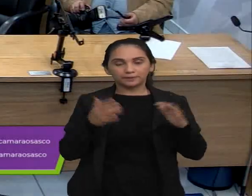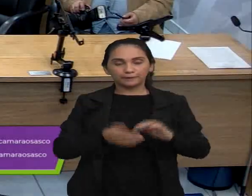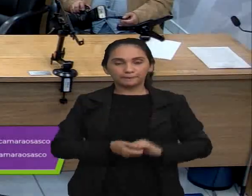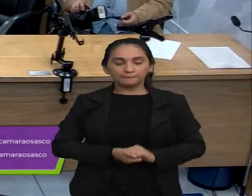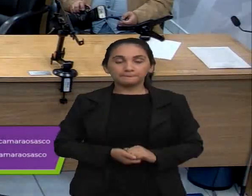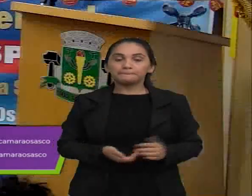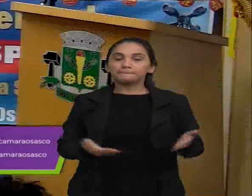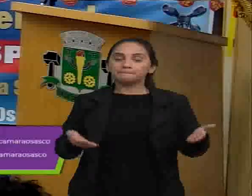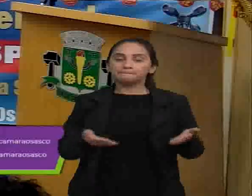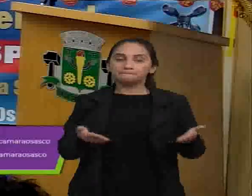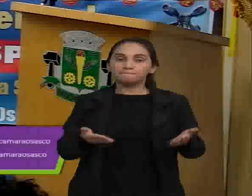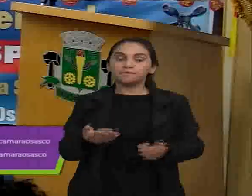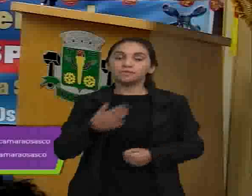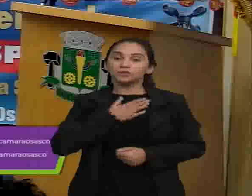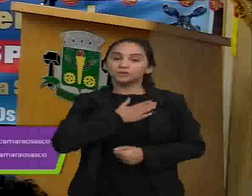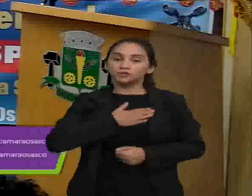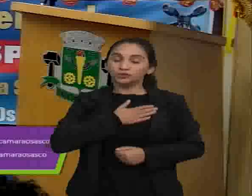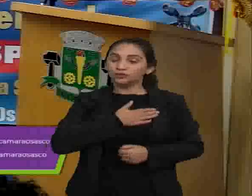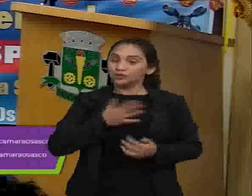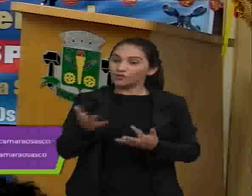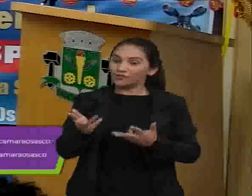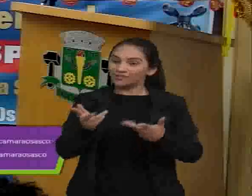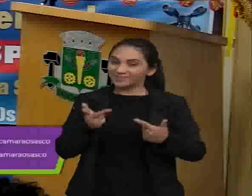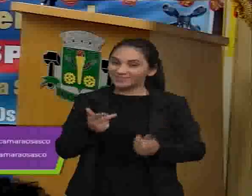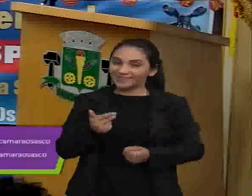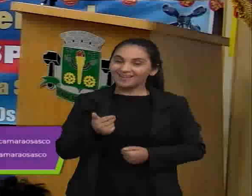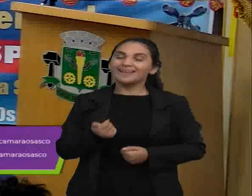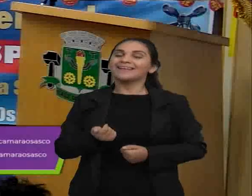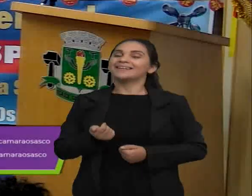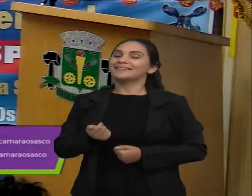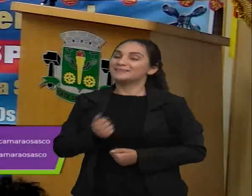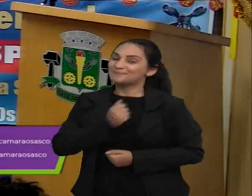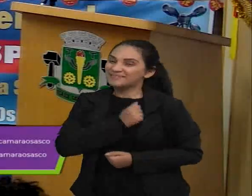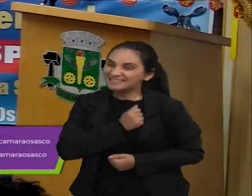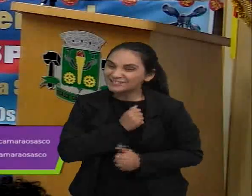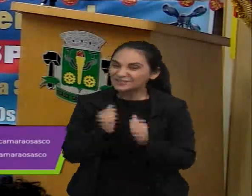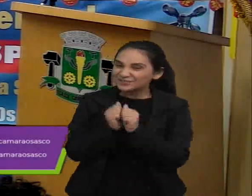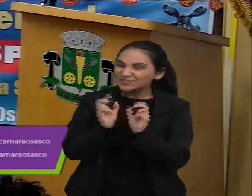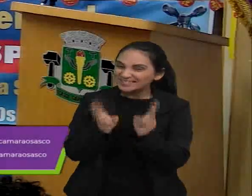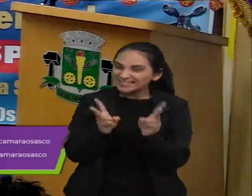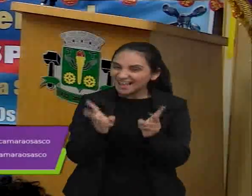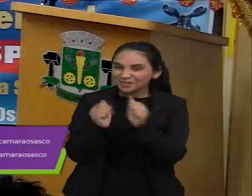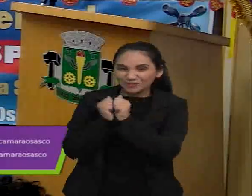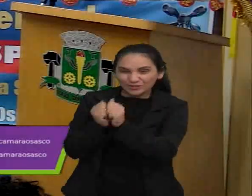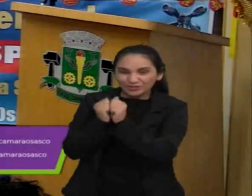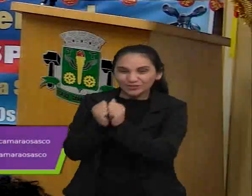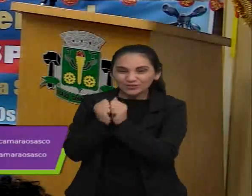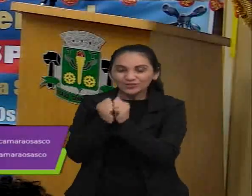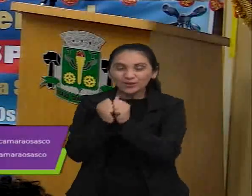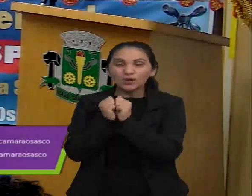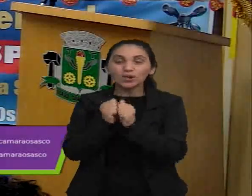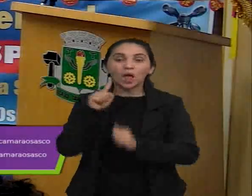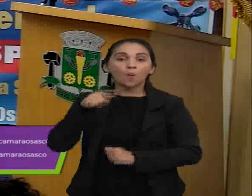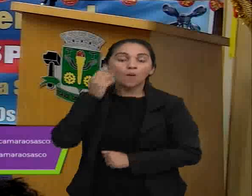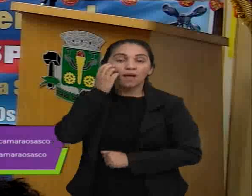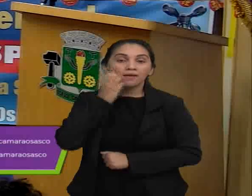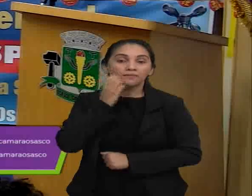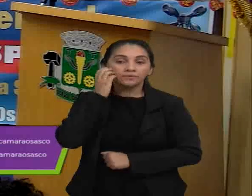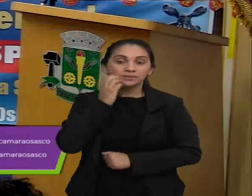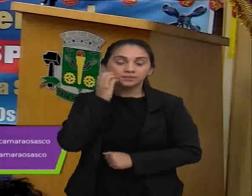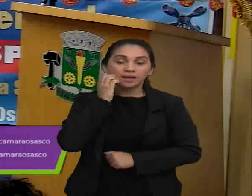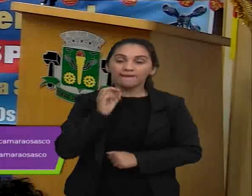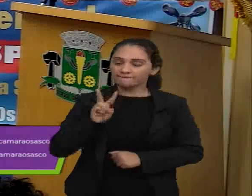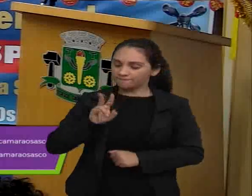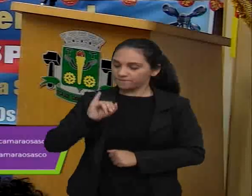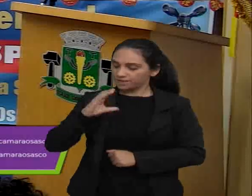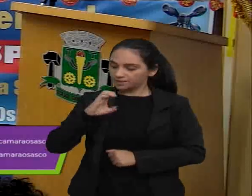agora eu gostaria de convidar meu parceiro que a gente fala bora ali bora vereador Emerson que é o vice-presidente